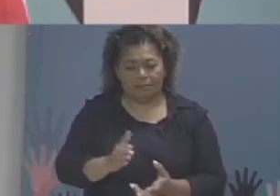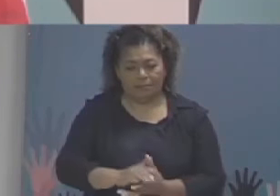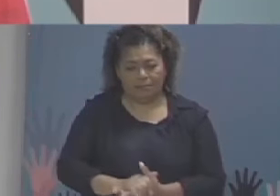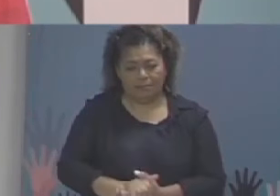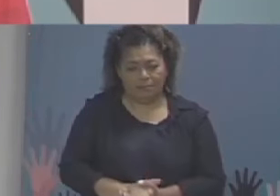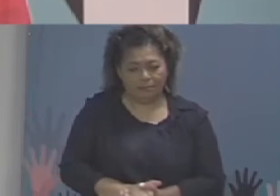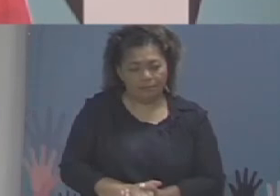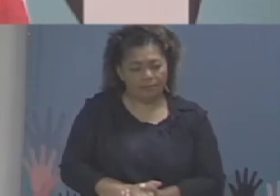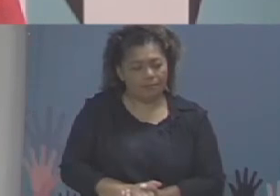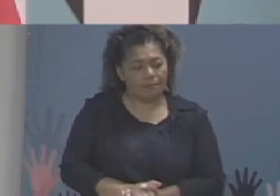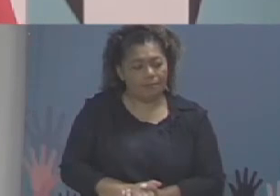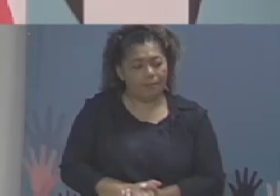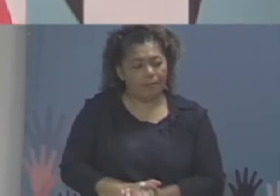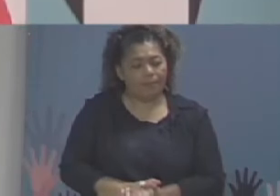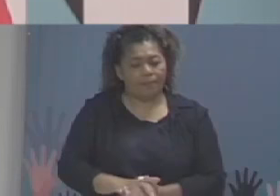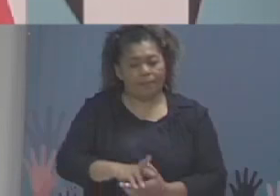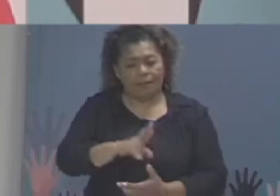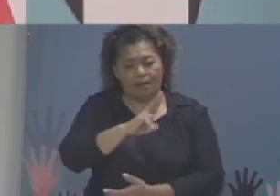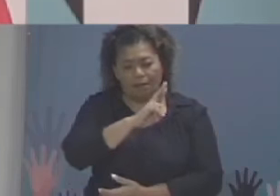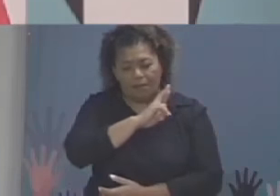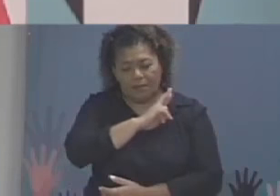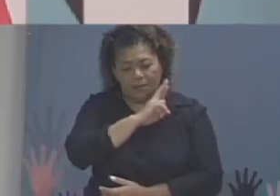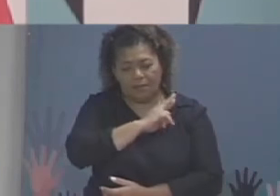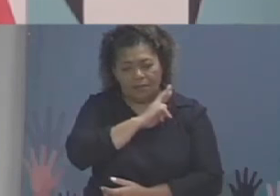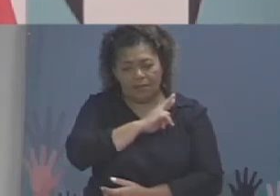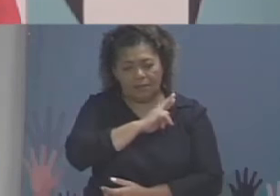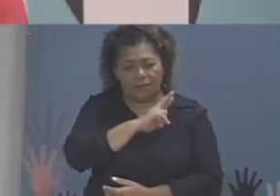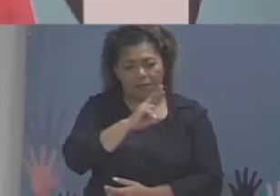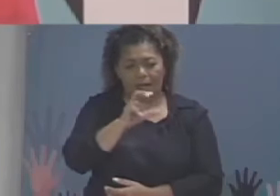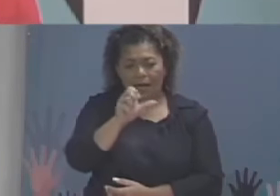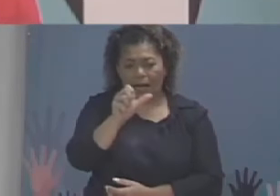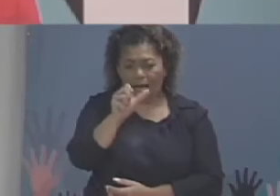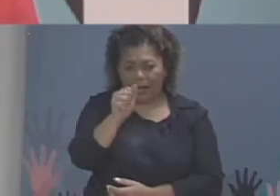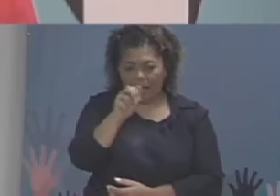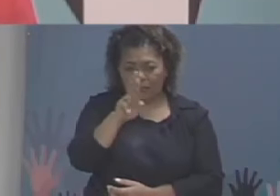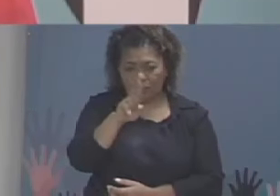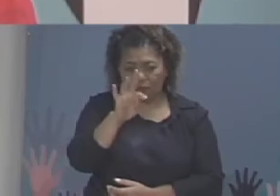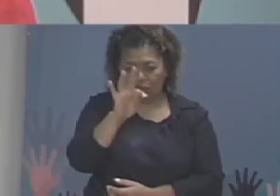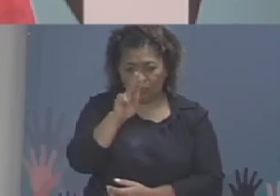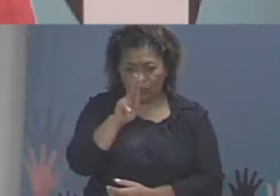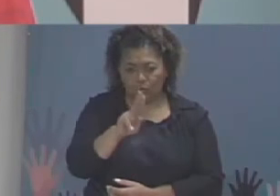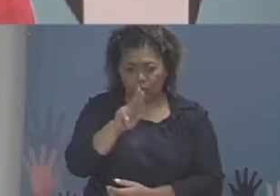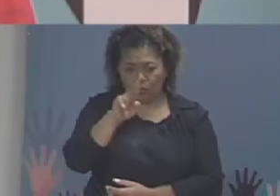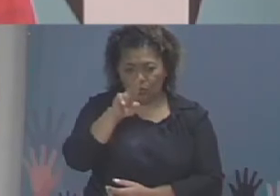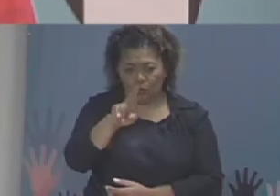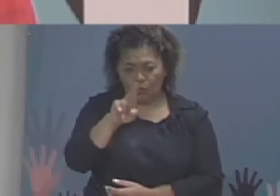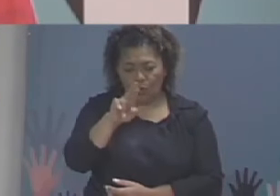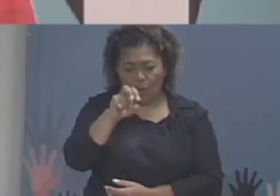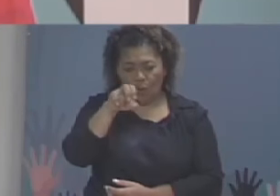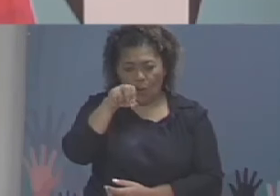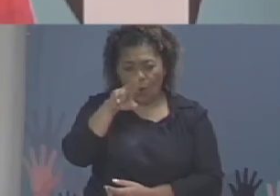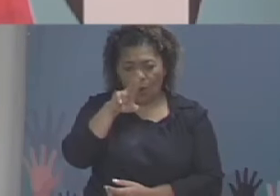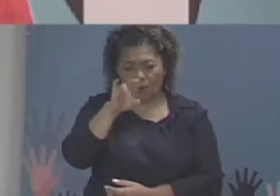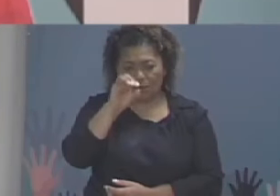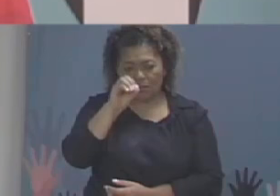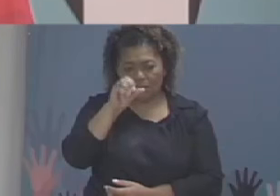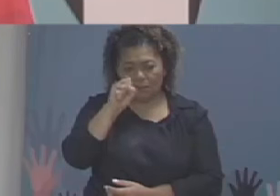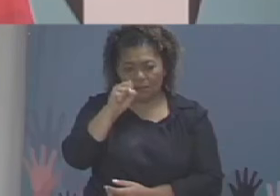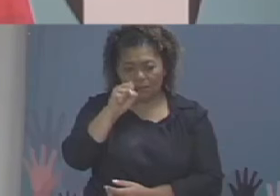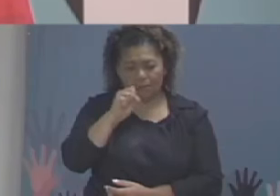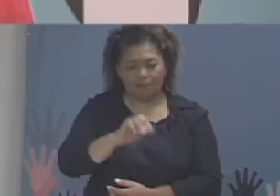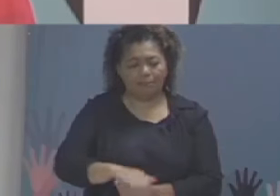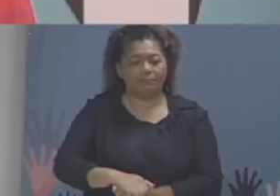de direitos, representados pela cor rosa. Eixo 3, ampliação e qualificação do